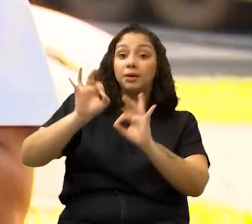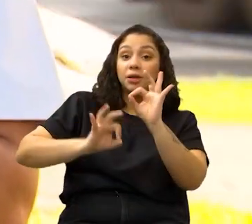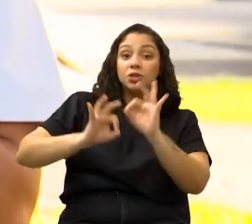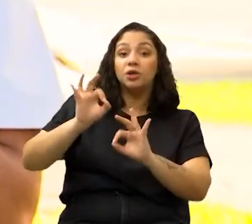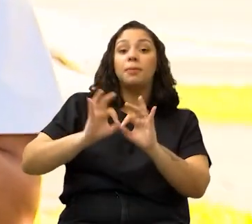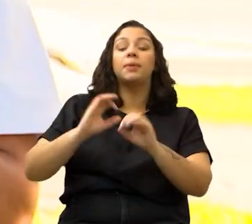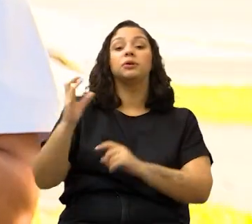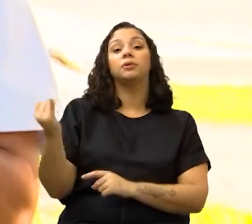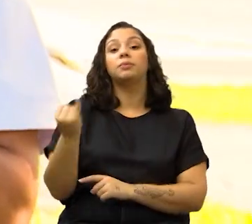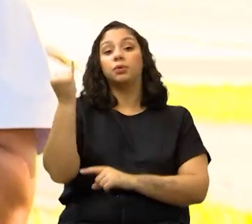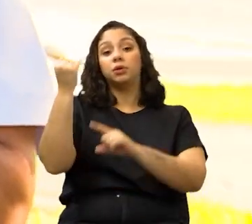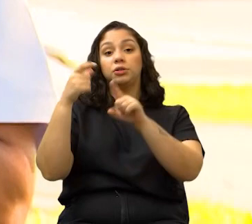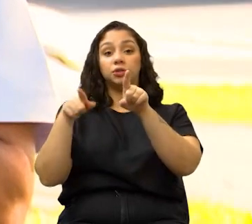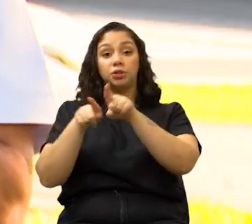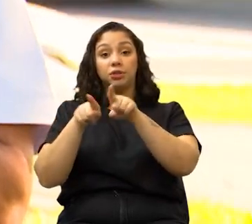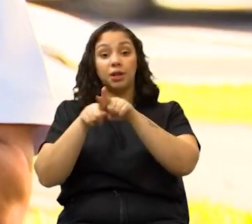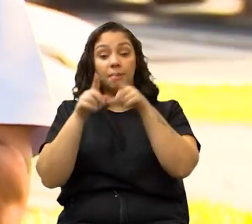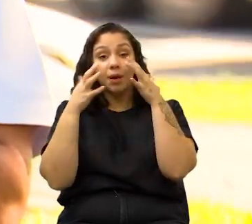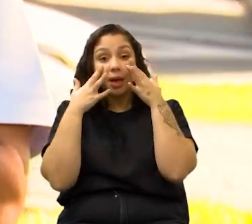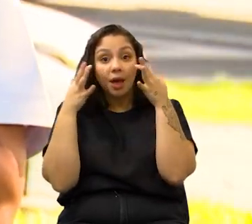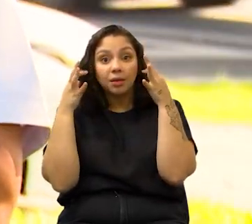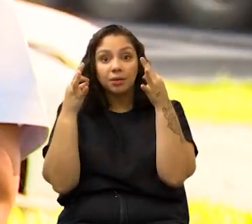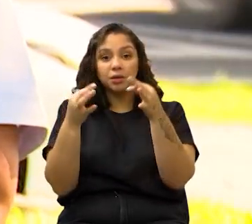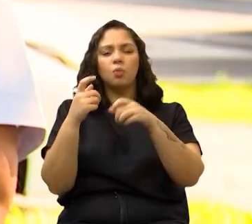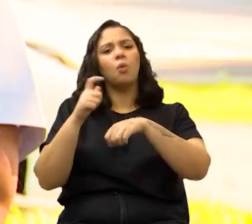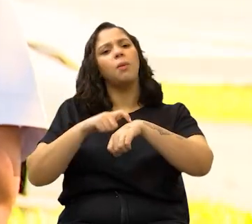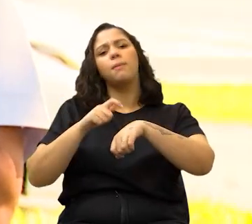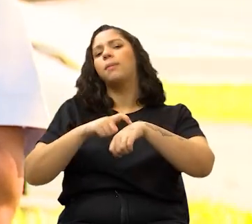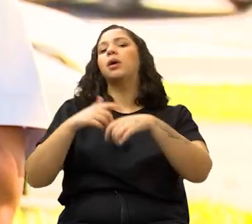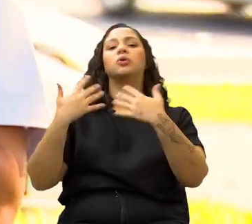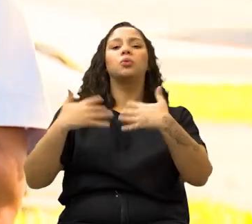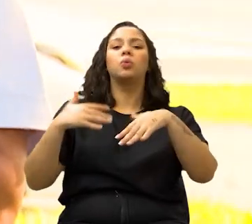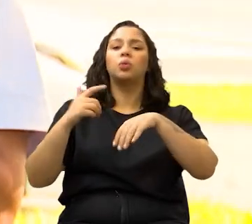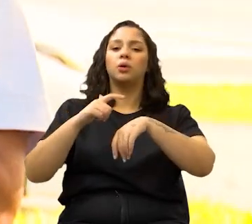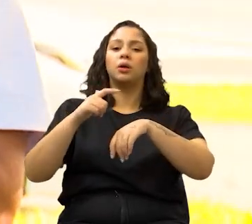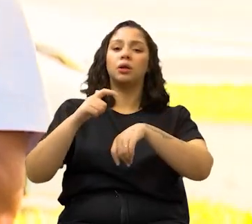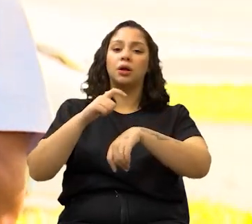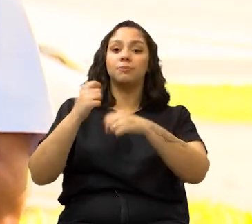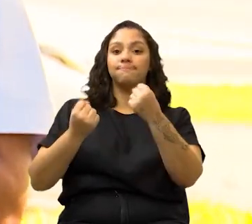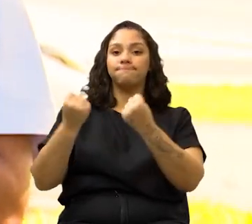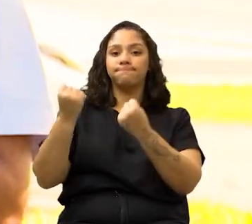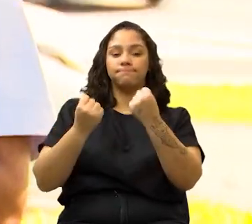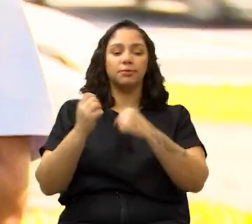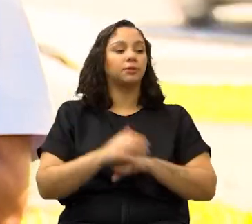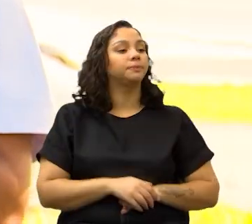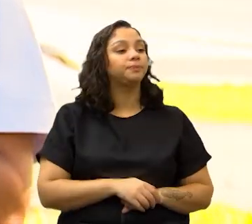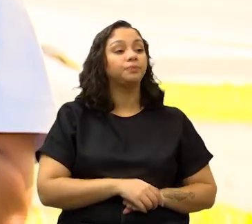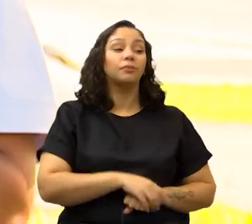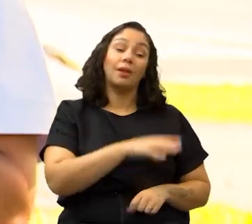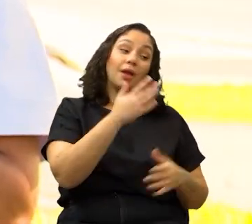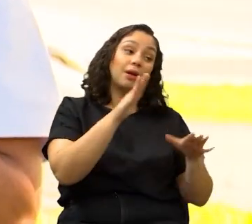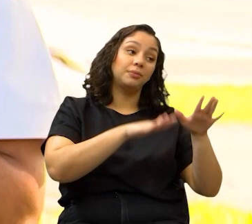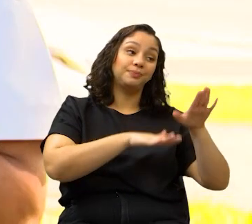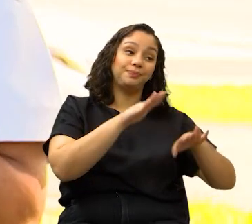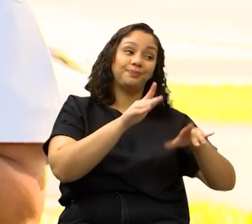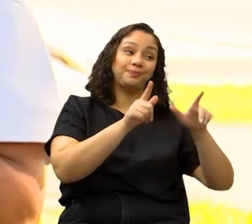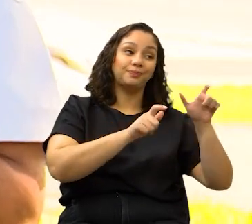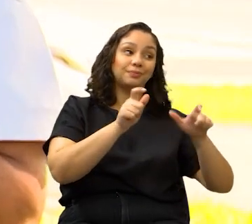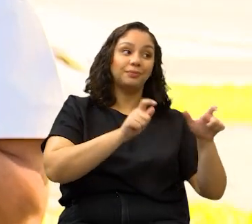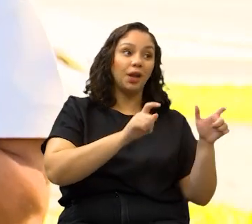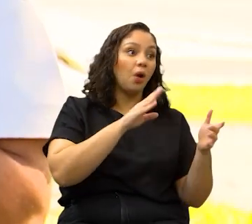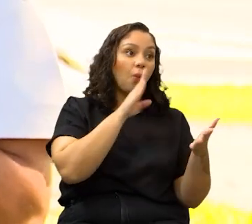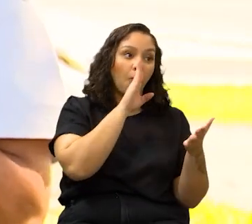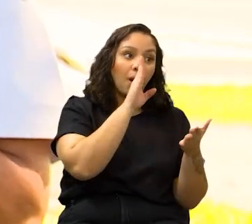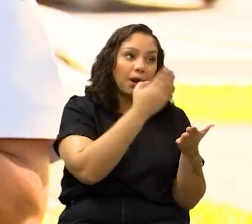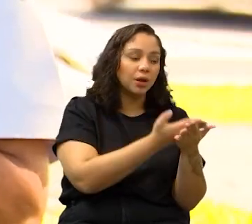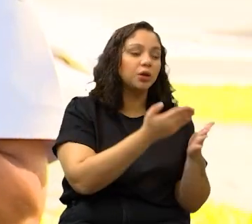planejamento e importante também a atenção a todo momento na direção. Uma situação que as pessoas muitas vezes não levam muito a